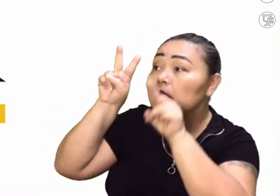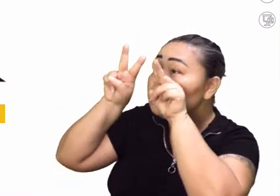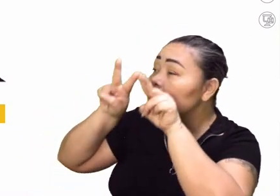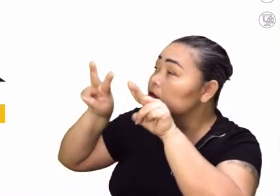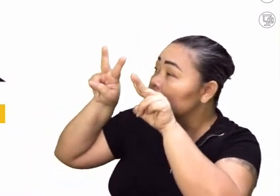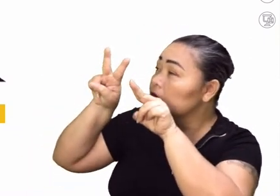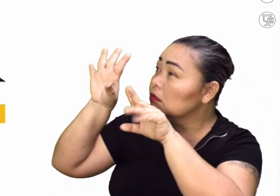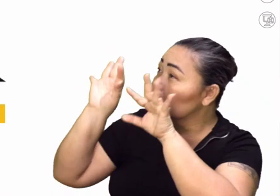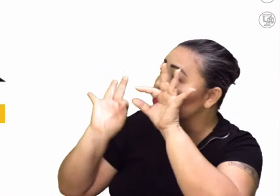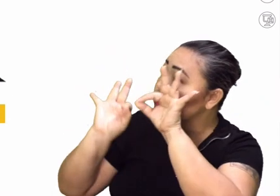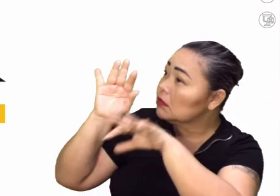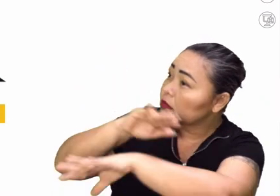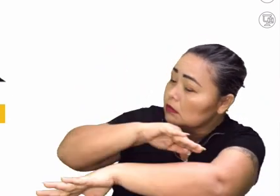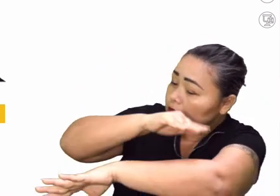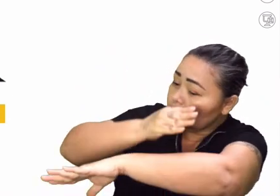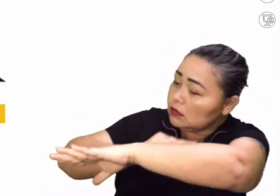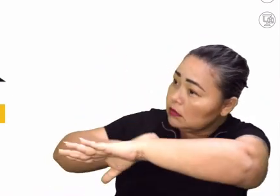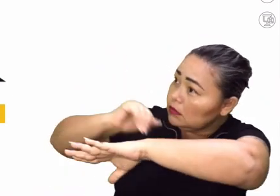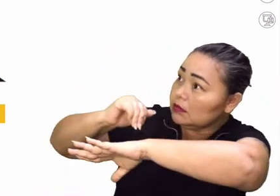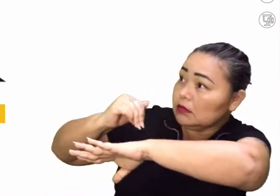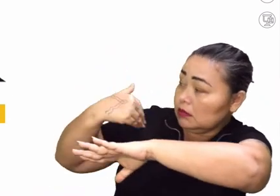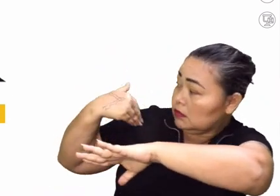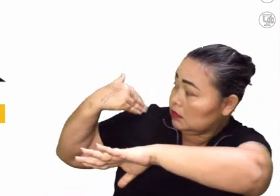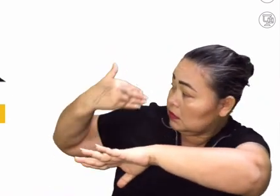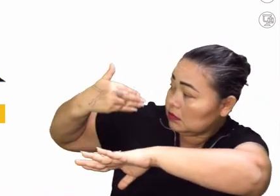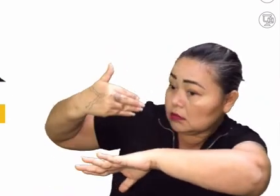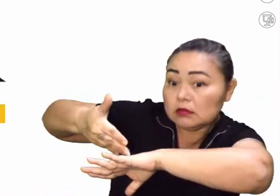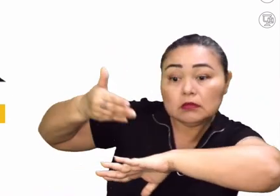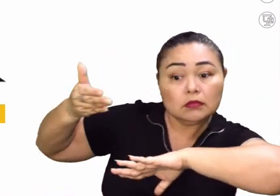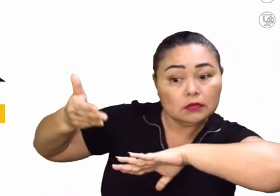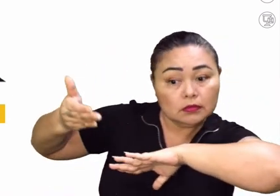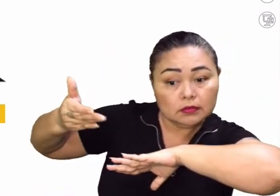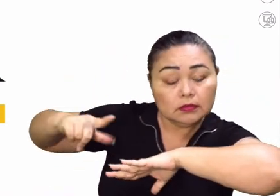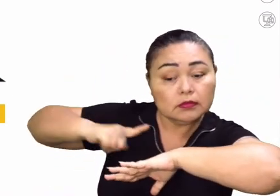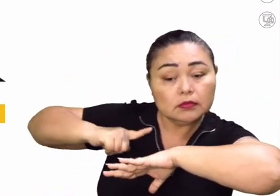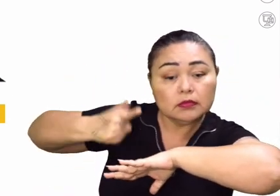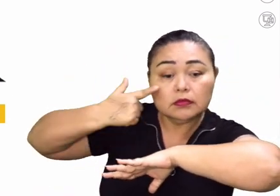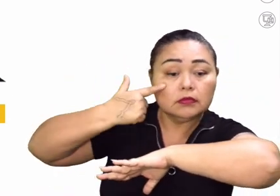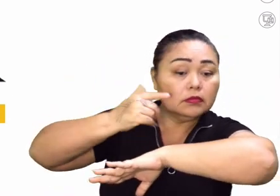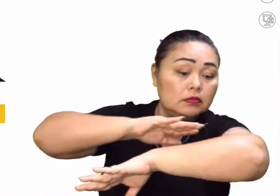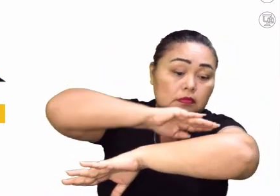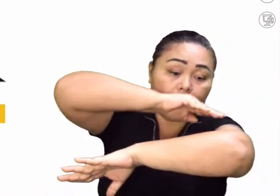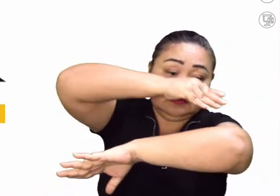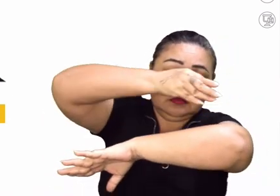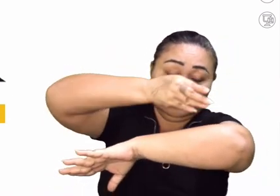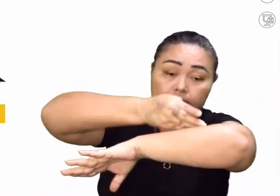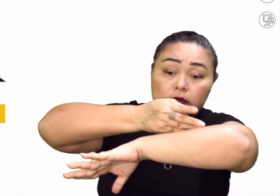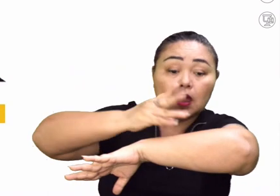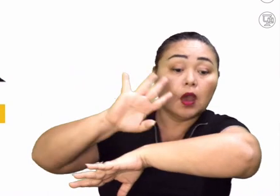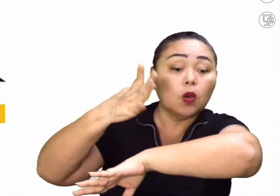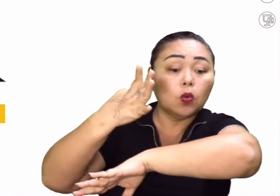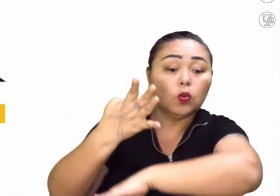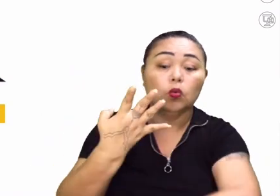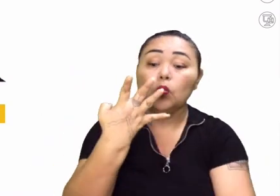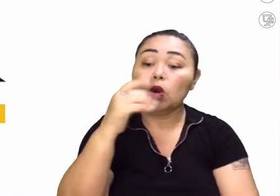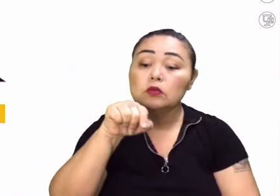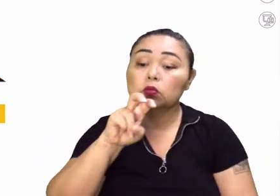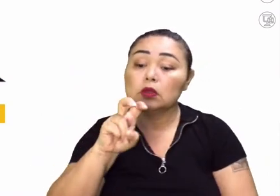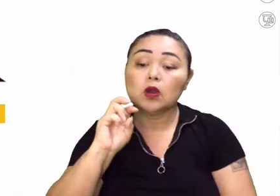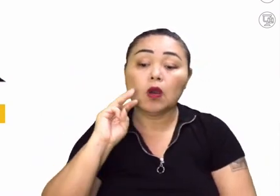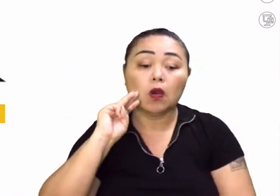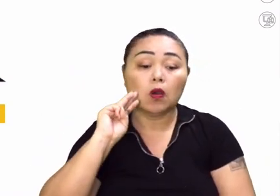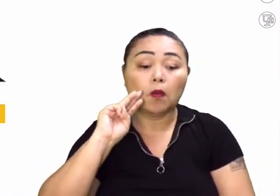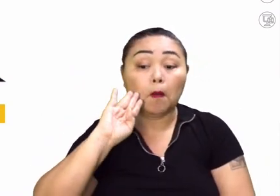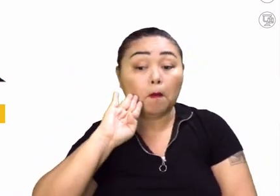diferentes estruturas geológicas do passado para o presente por exemplo isso tudo que está ali não foi agora 4,5 bilhões de anos